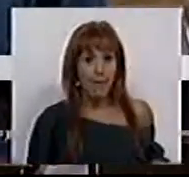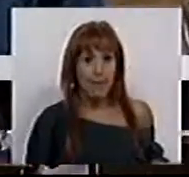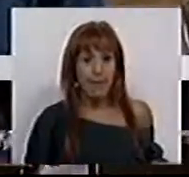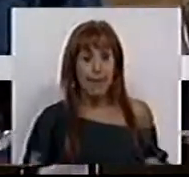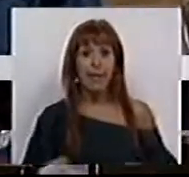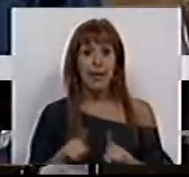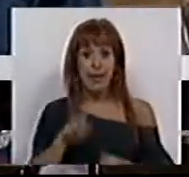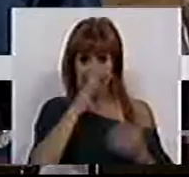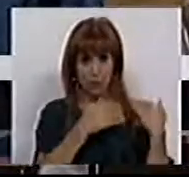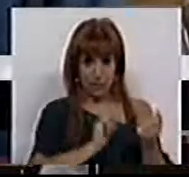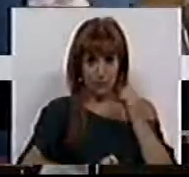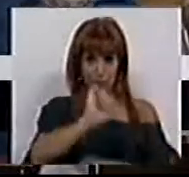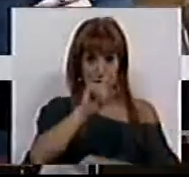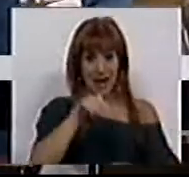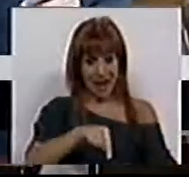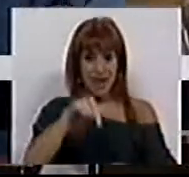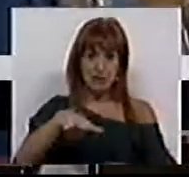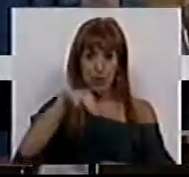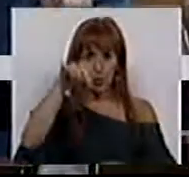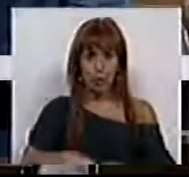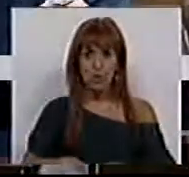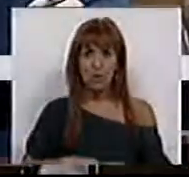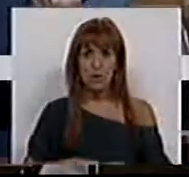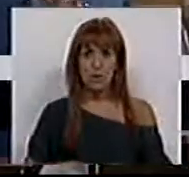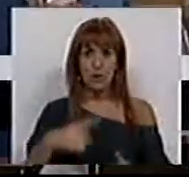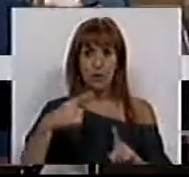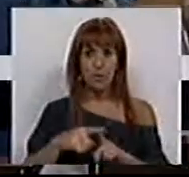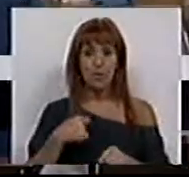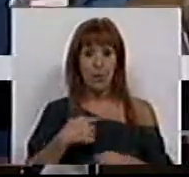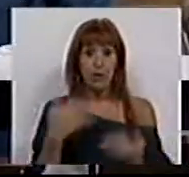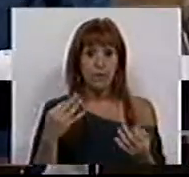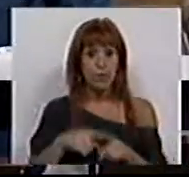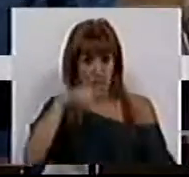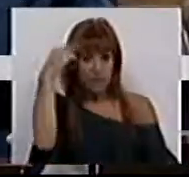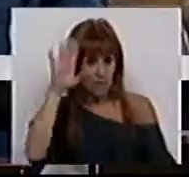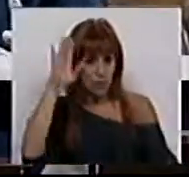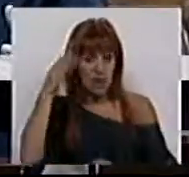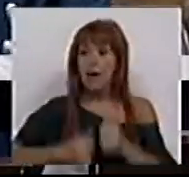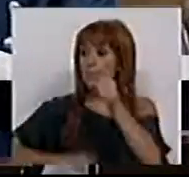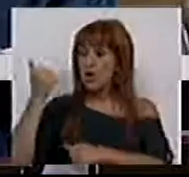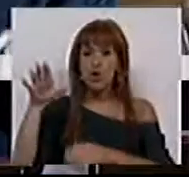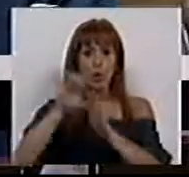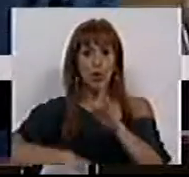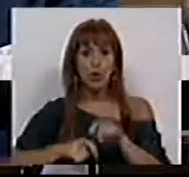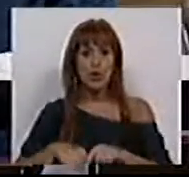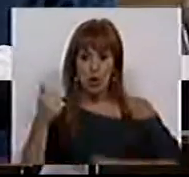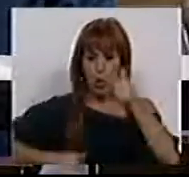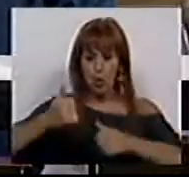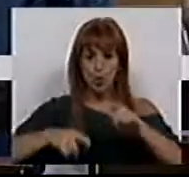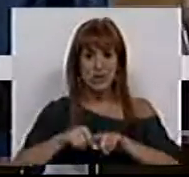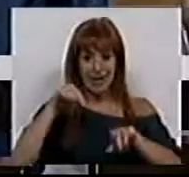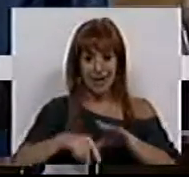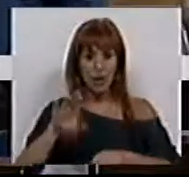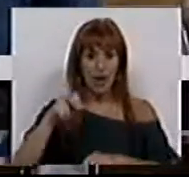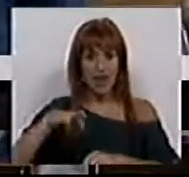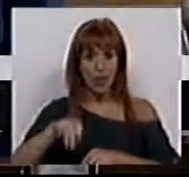E a sua responsabilidade era, nesta situação difícil, que eu reconheço que é difícil, melhorar as condições concorrenciais